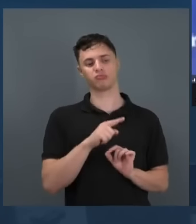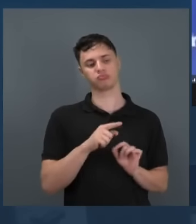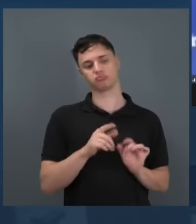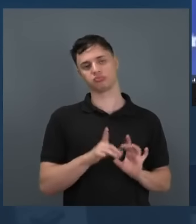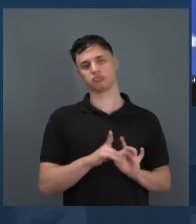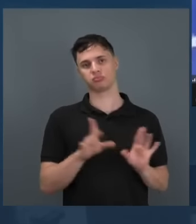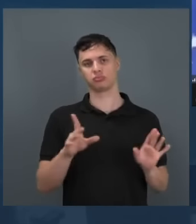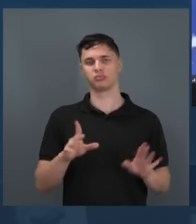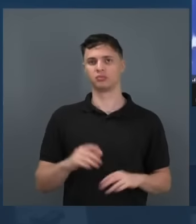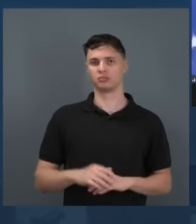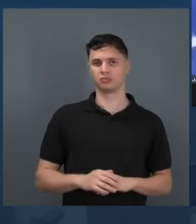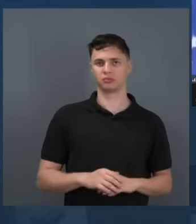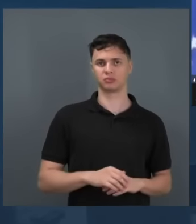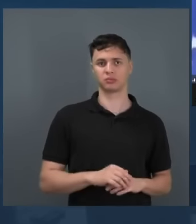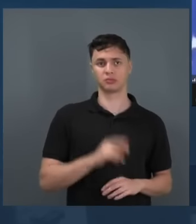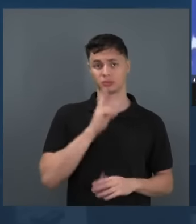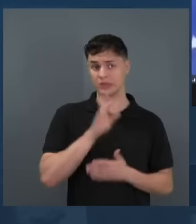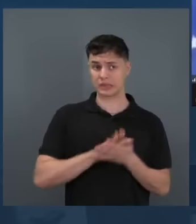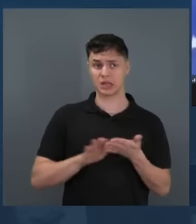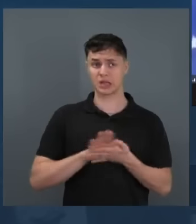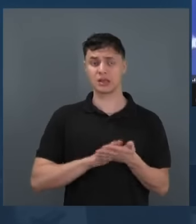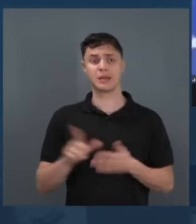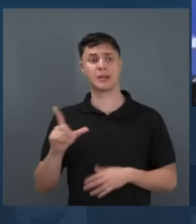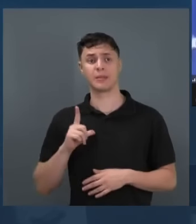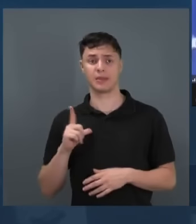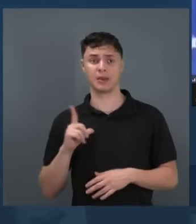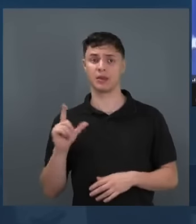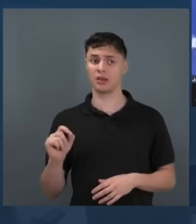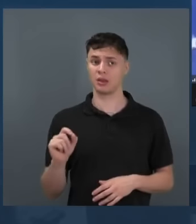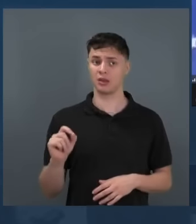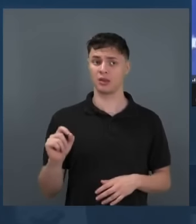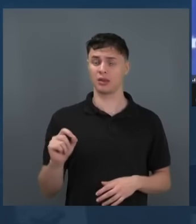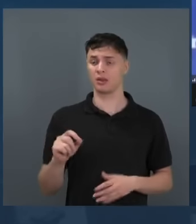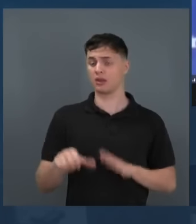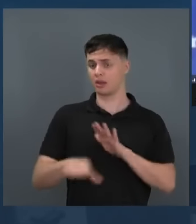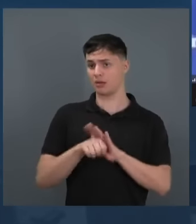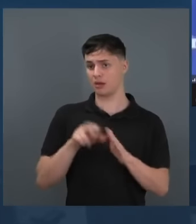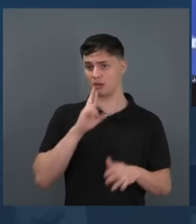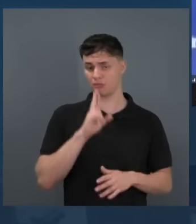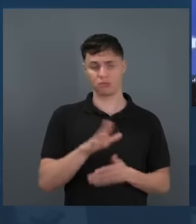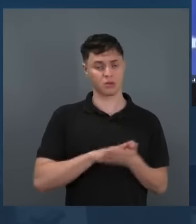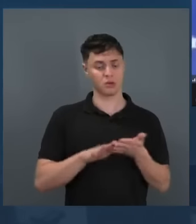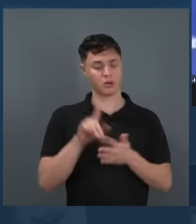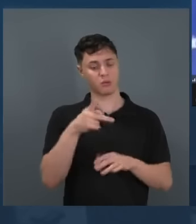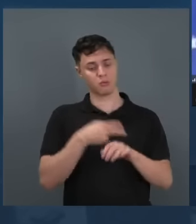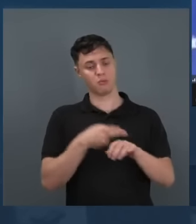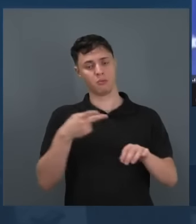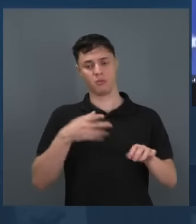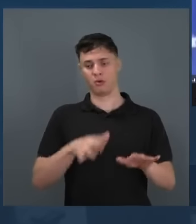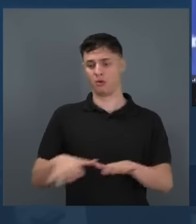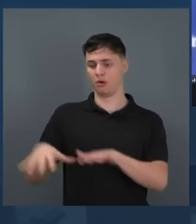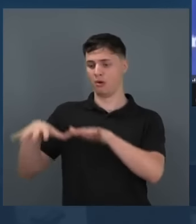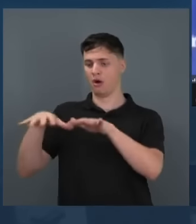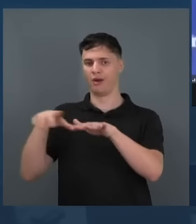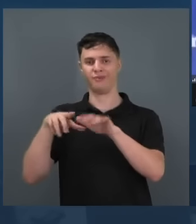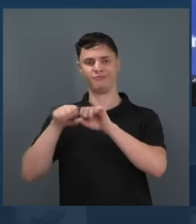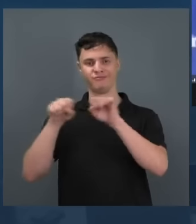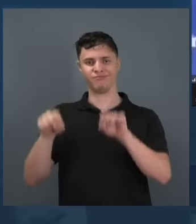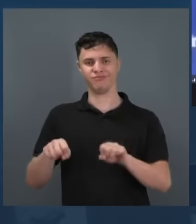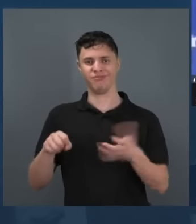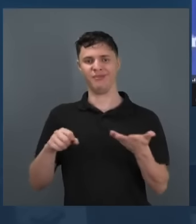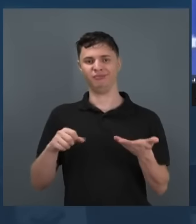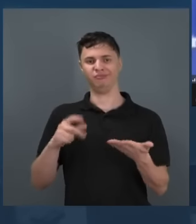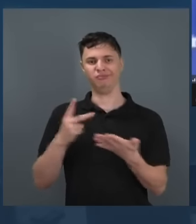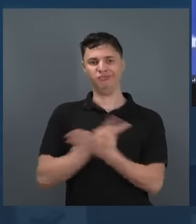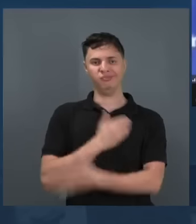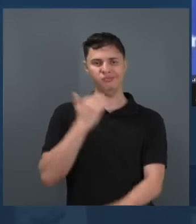ao invés de responderem por seus crimes, passam a ser premiados pelo sistema carcomido, que com